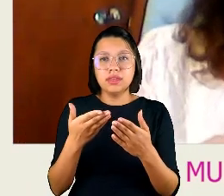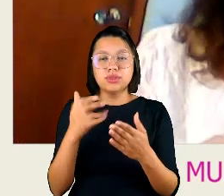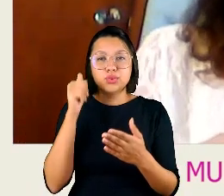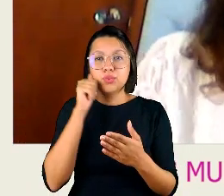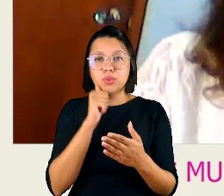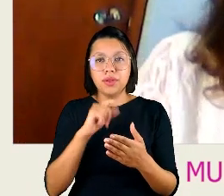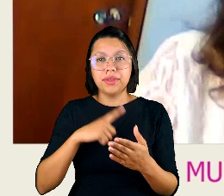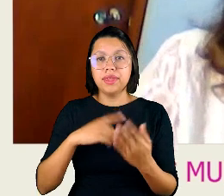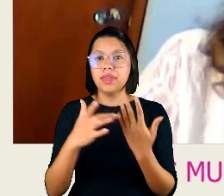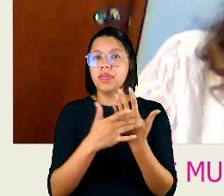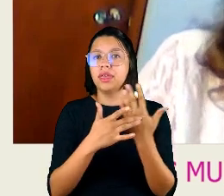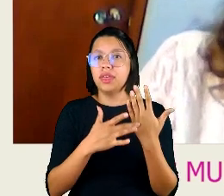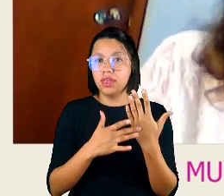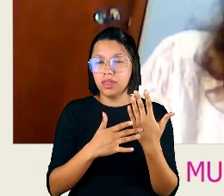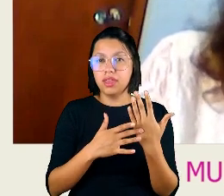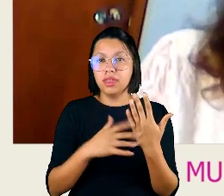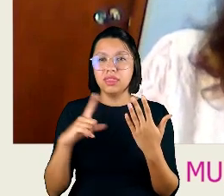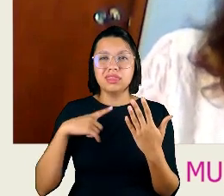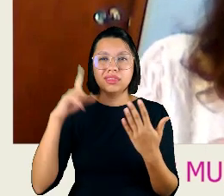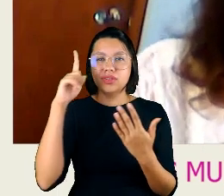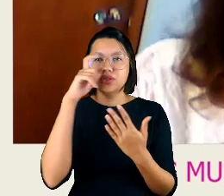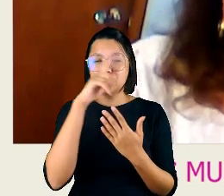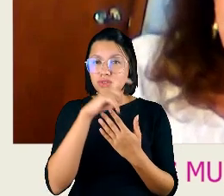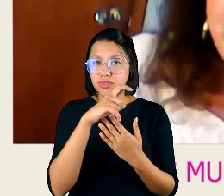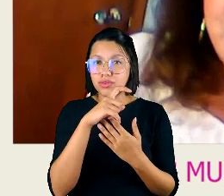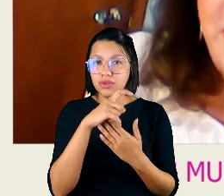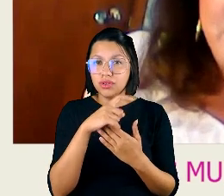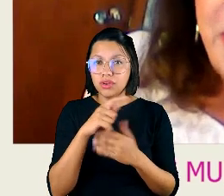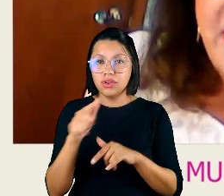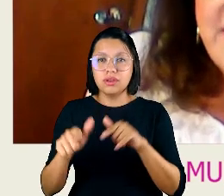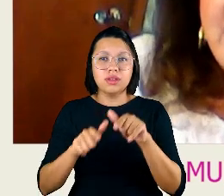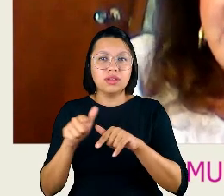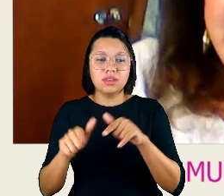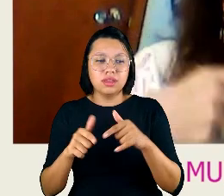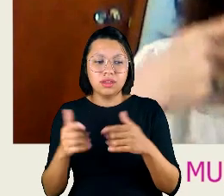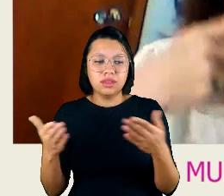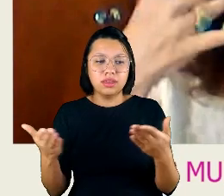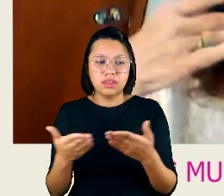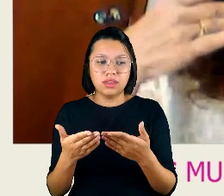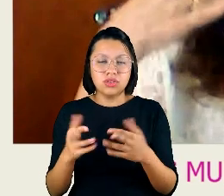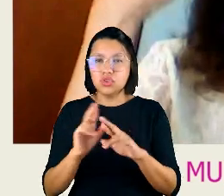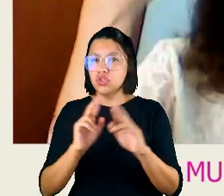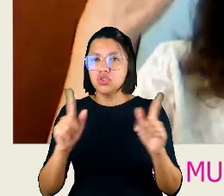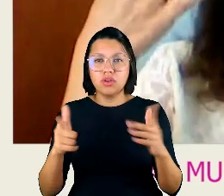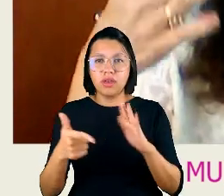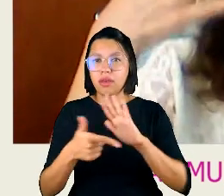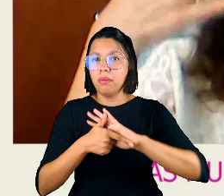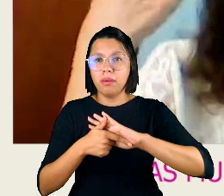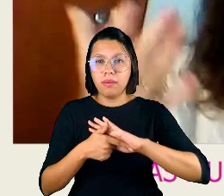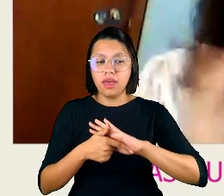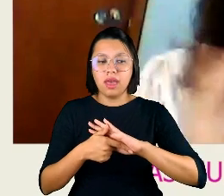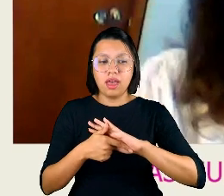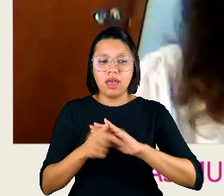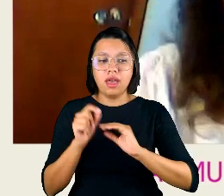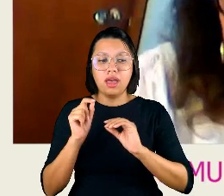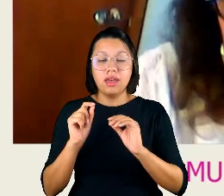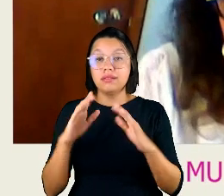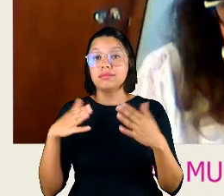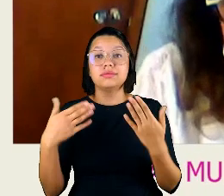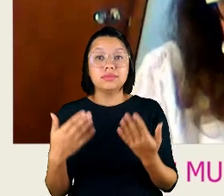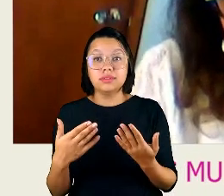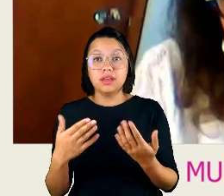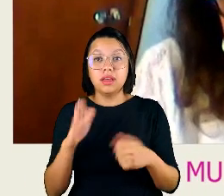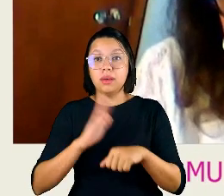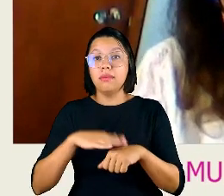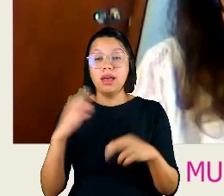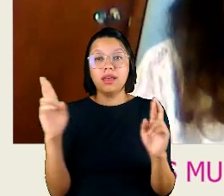têm dificuldade para exercer esses seus diferentes papéis, que dirá ainda em relação à